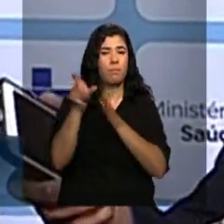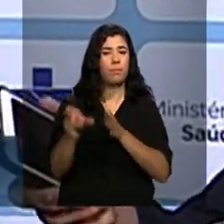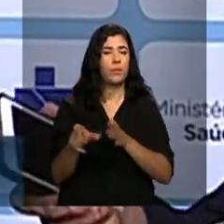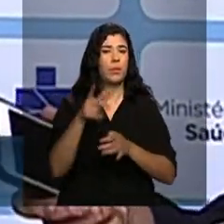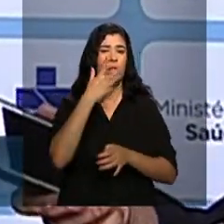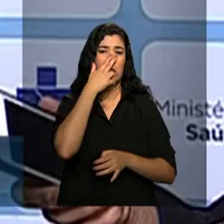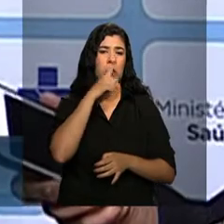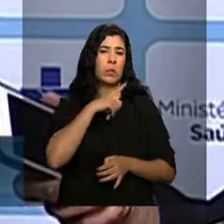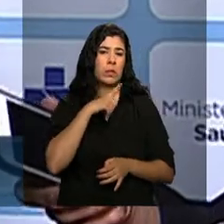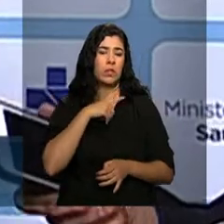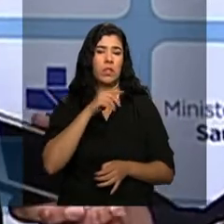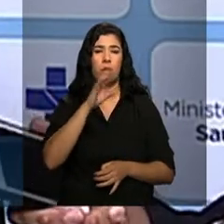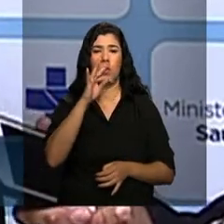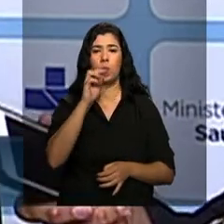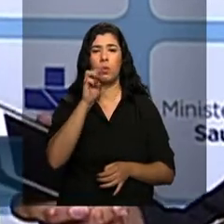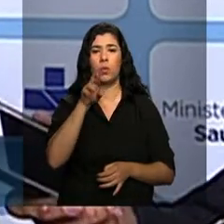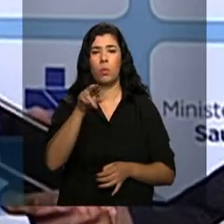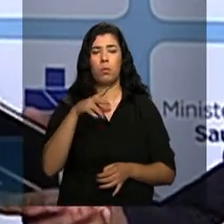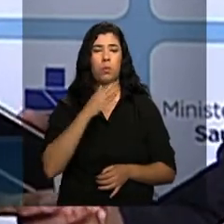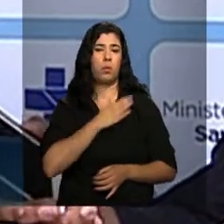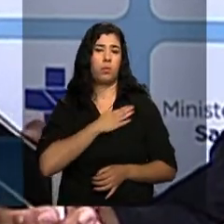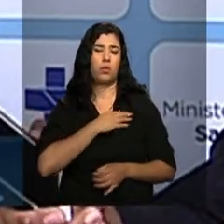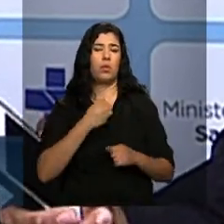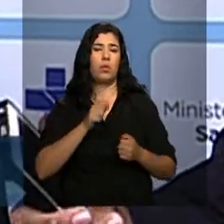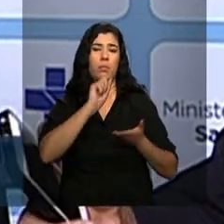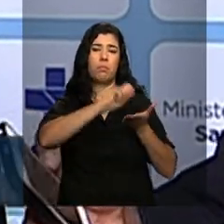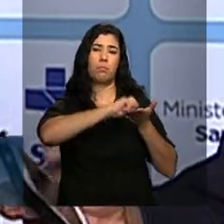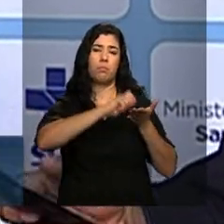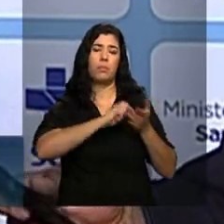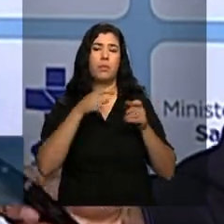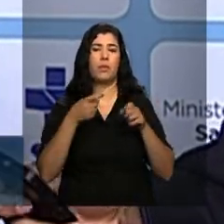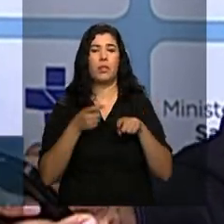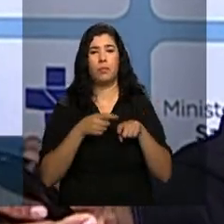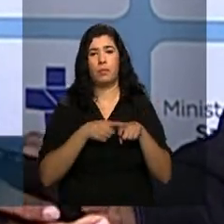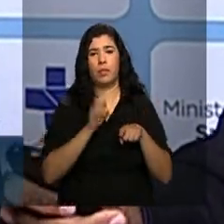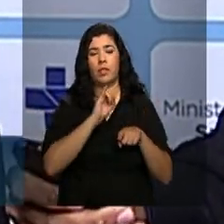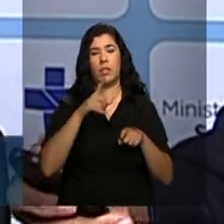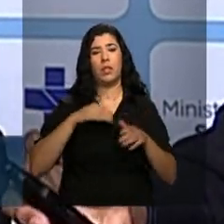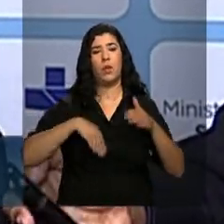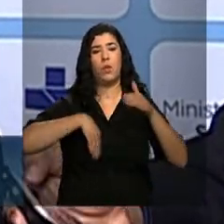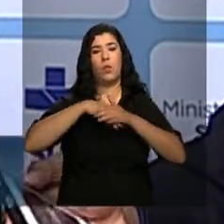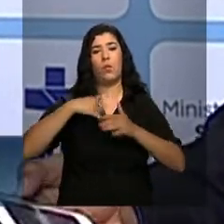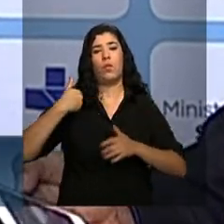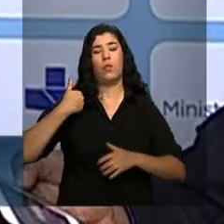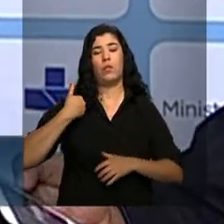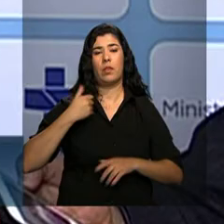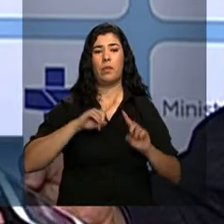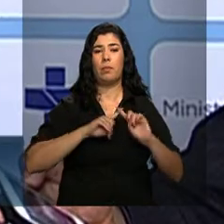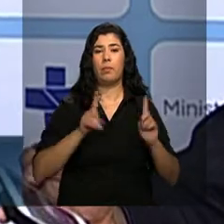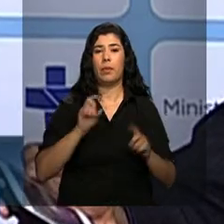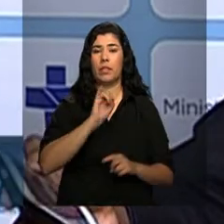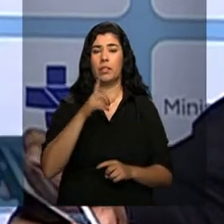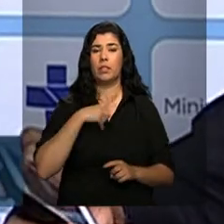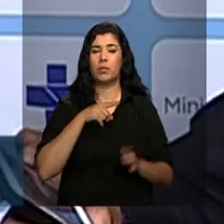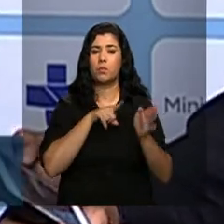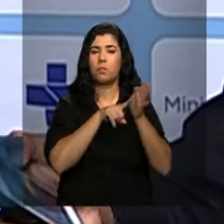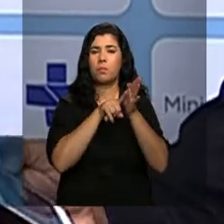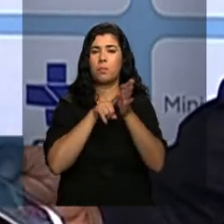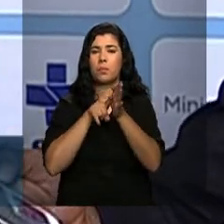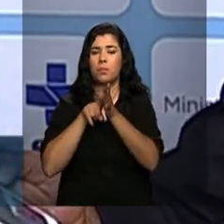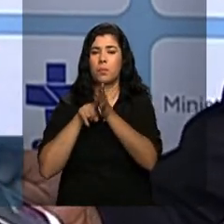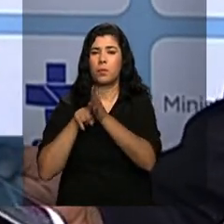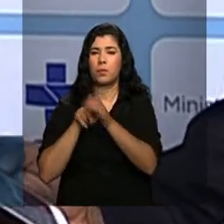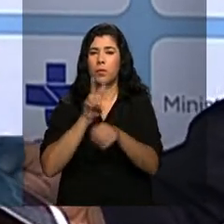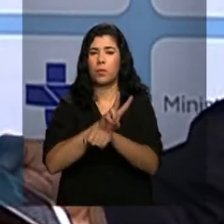de um tumor, não sei. Então isso é feito por prescrição, tá certo? Você está no teto. Agora, quando se faz rastreamento, ou